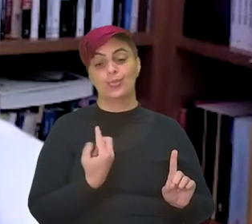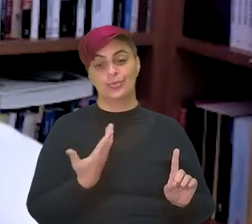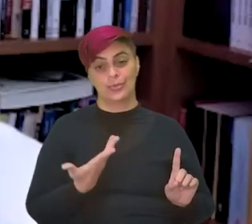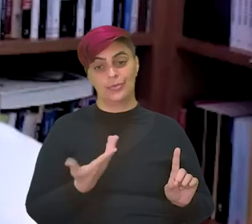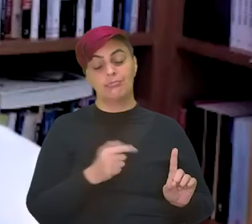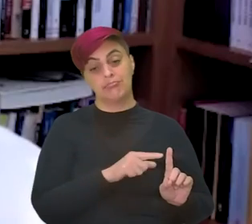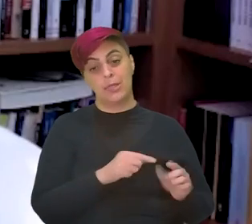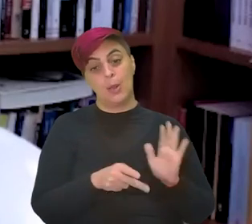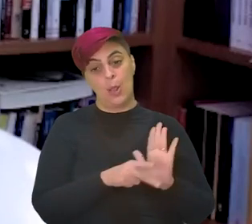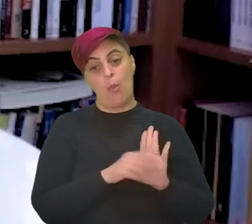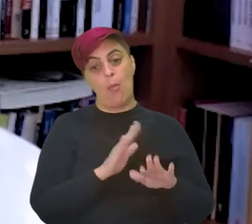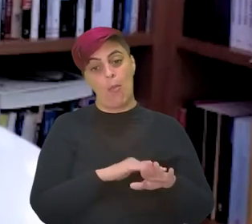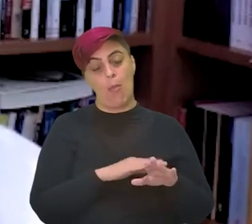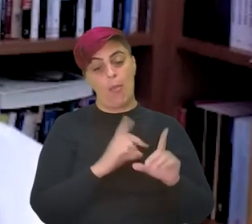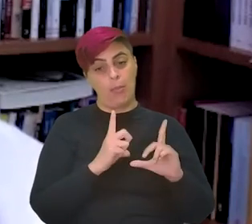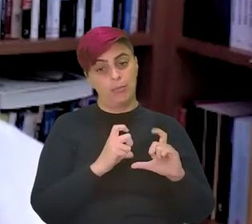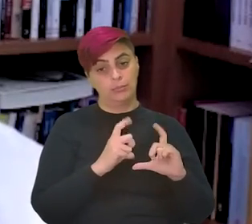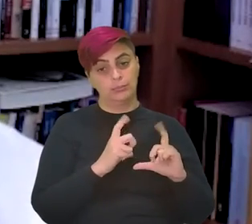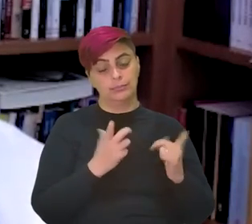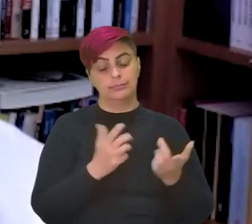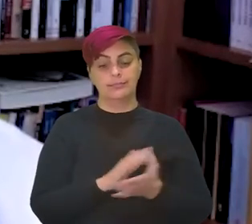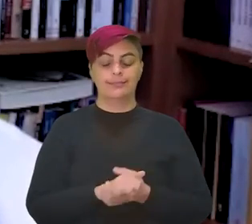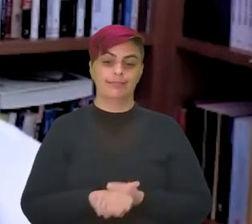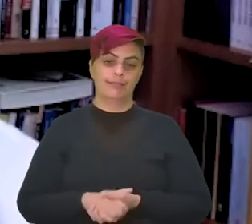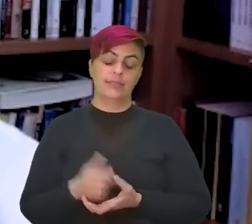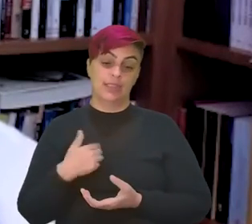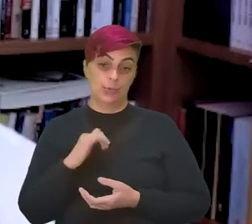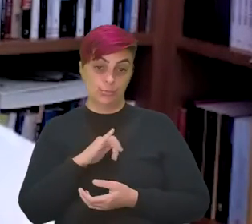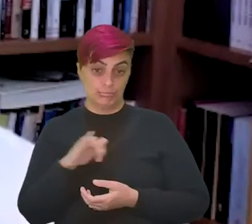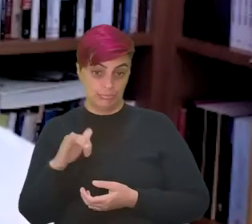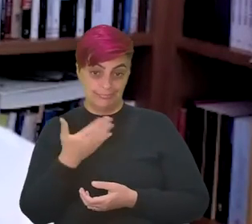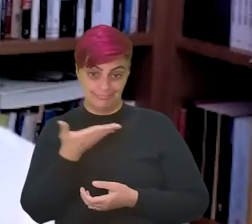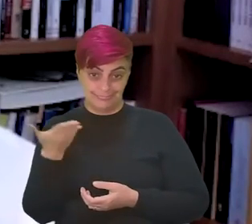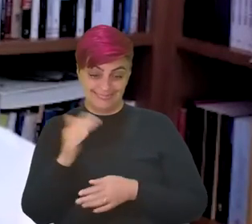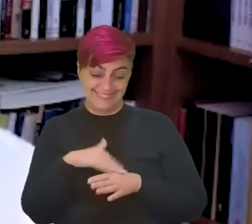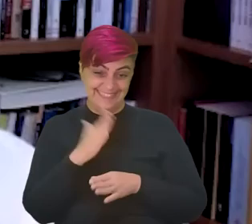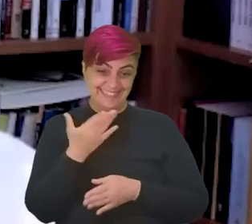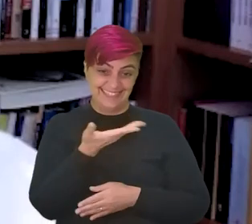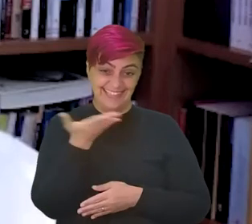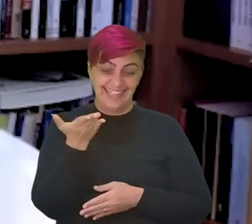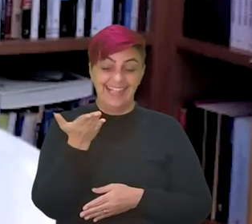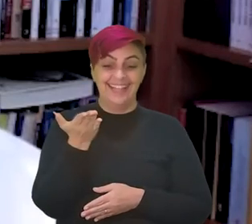sozinho em termos de fazer as fotos, né? Enfim, eu estou dizendo isso, mas você